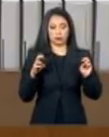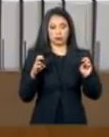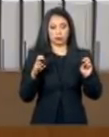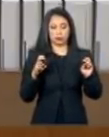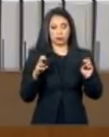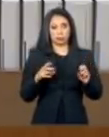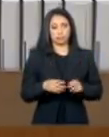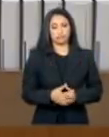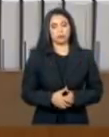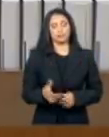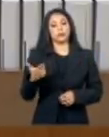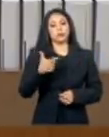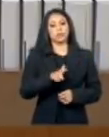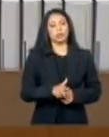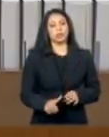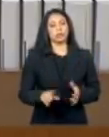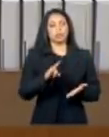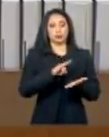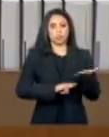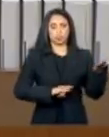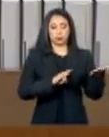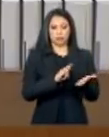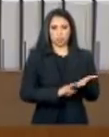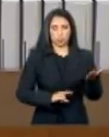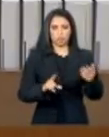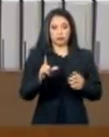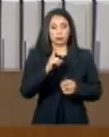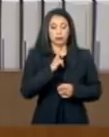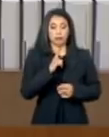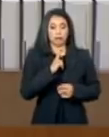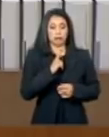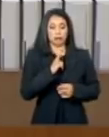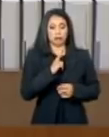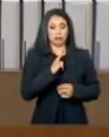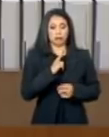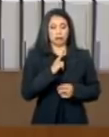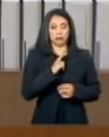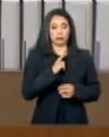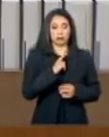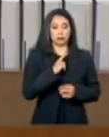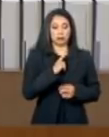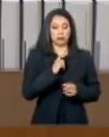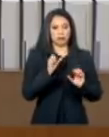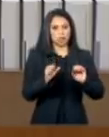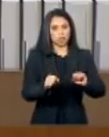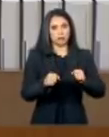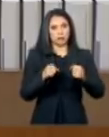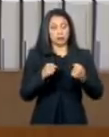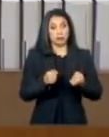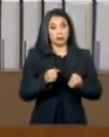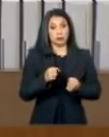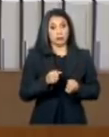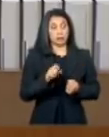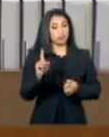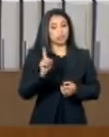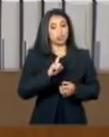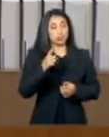contínuo dos documentos trazidos aos autos bem como os argumentos de defesa apresentados não se verifica